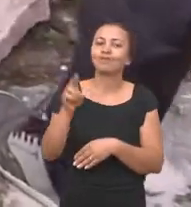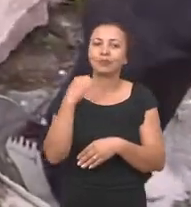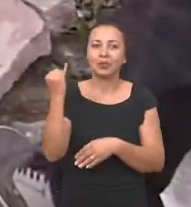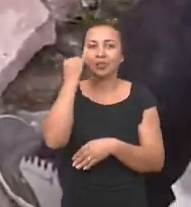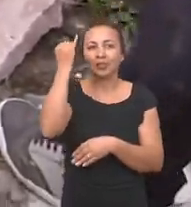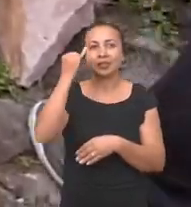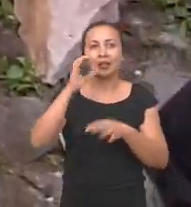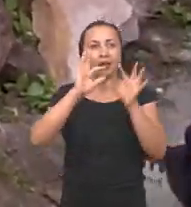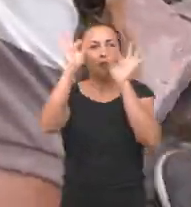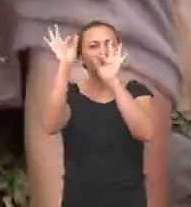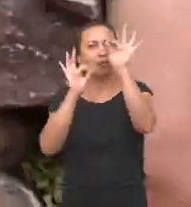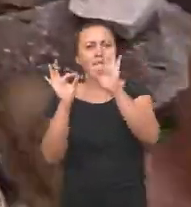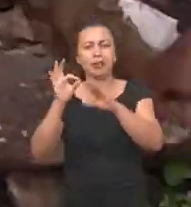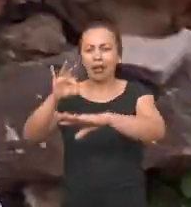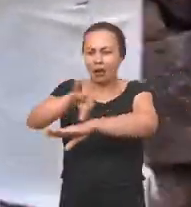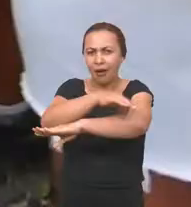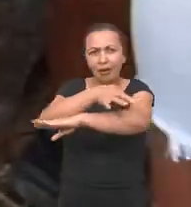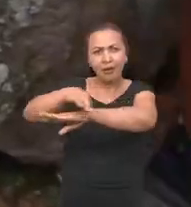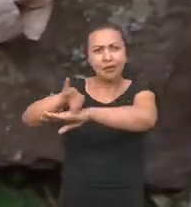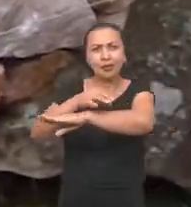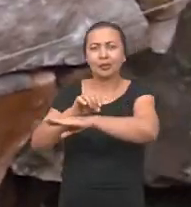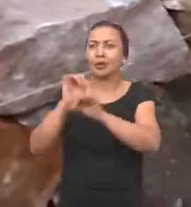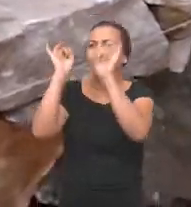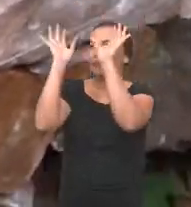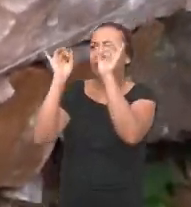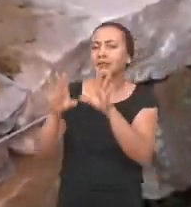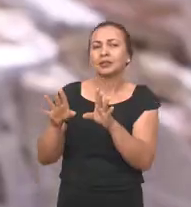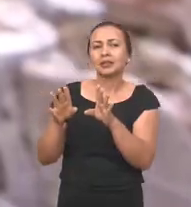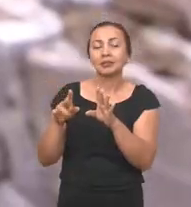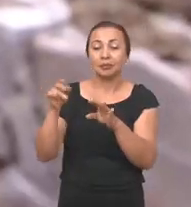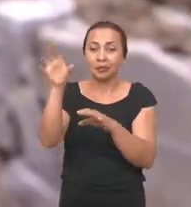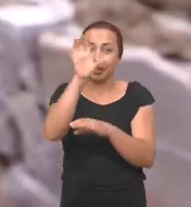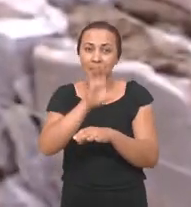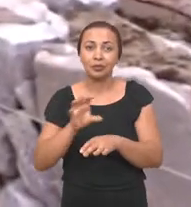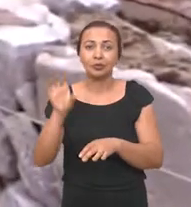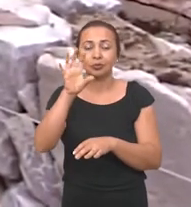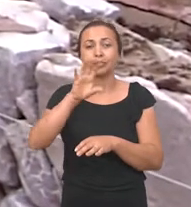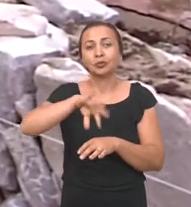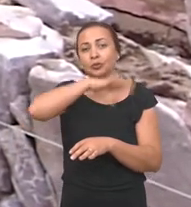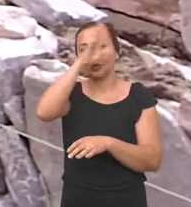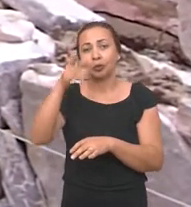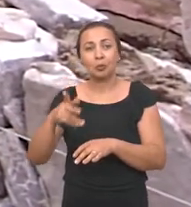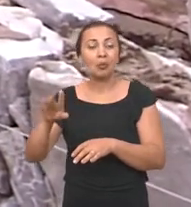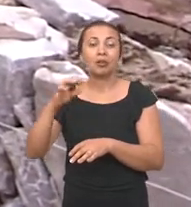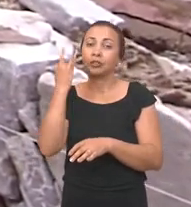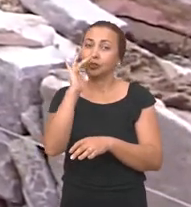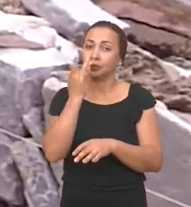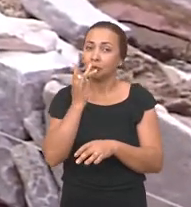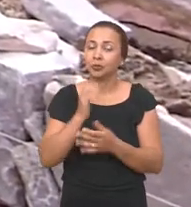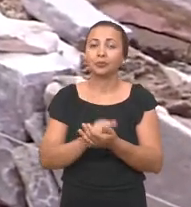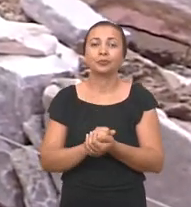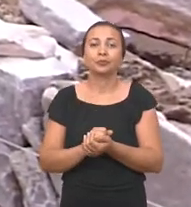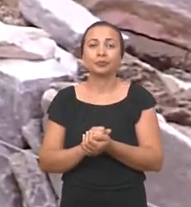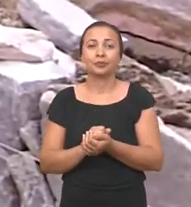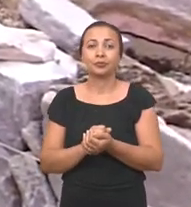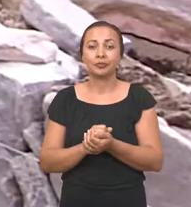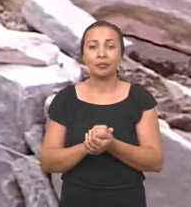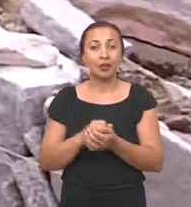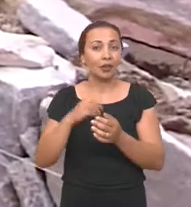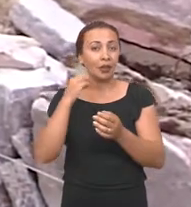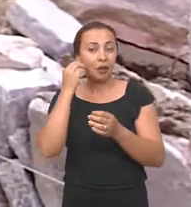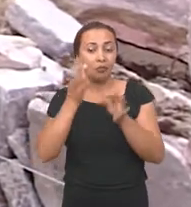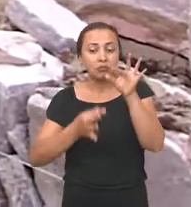que gera, vamos dizer assim, uma arquitetura bastante peculiar nessa região da Chapada Diamantina, né?